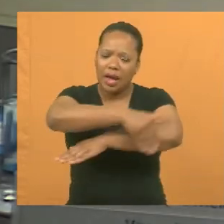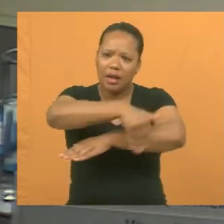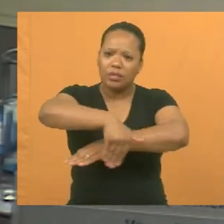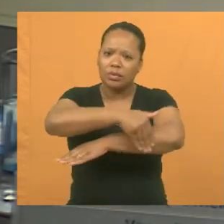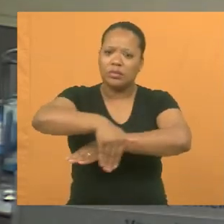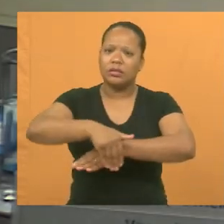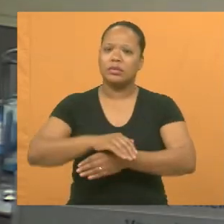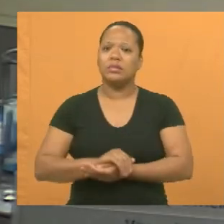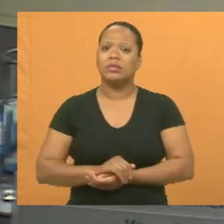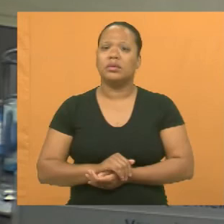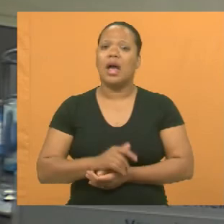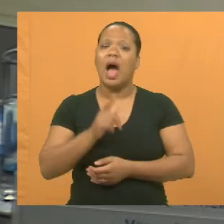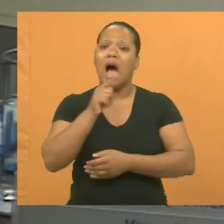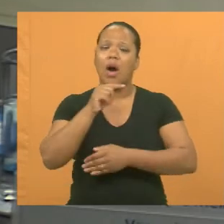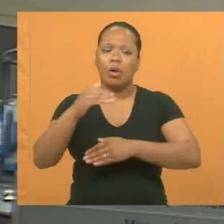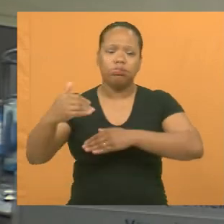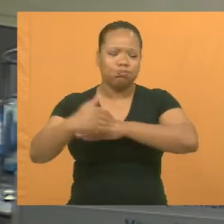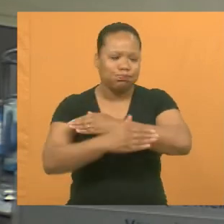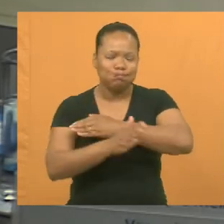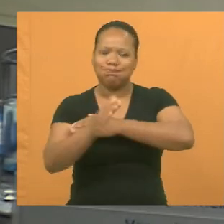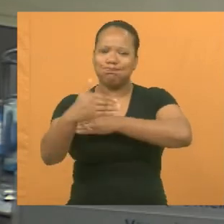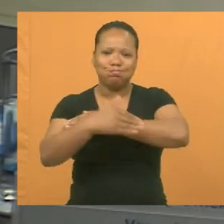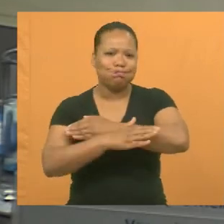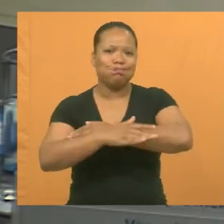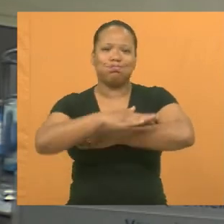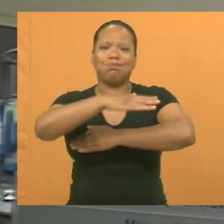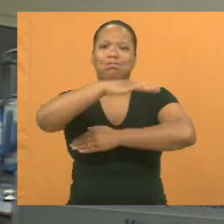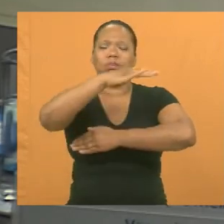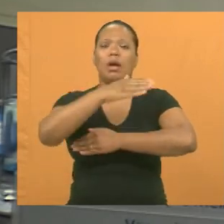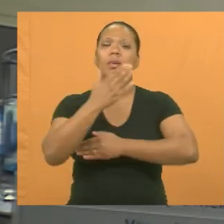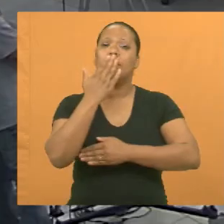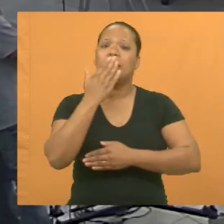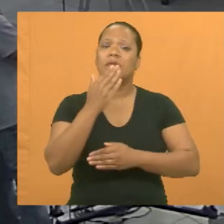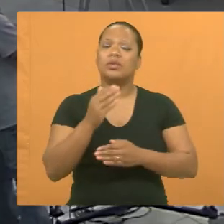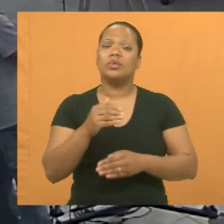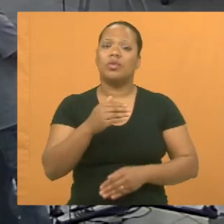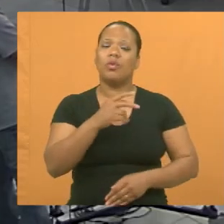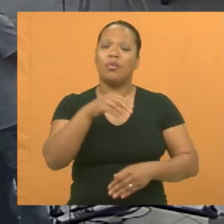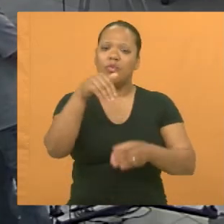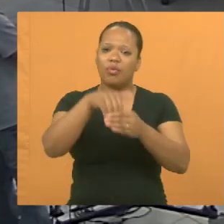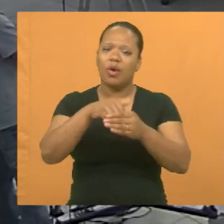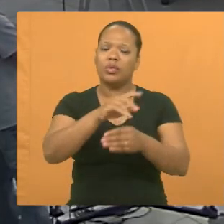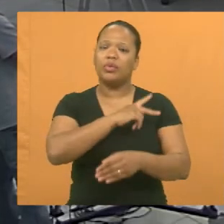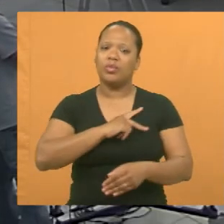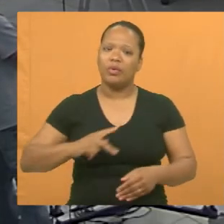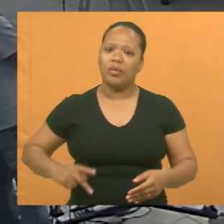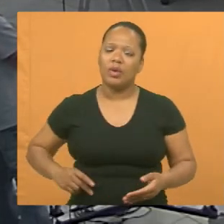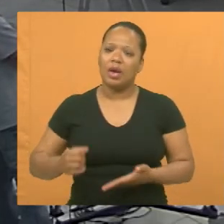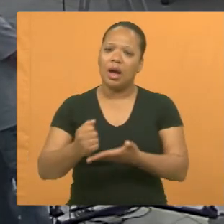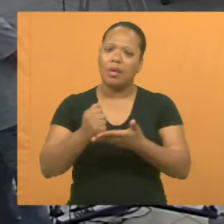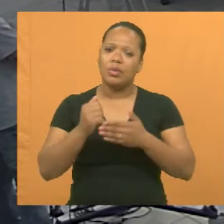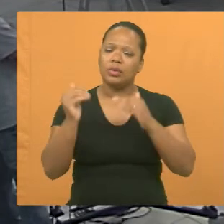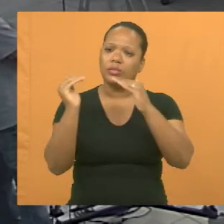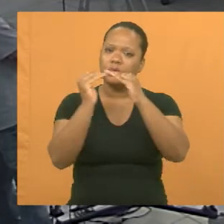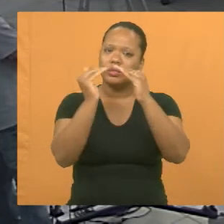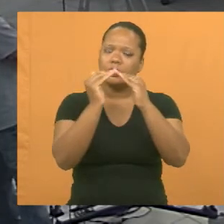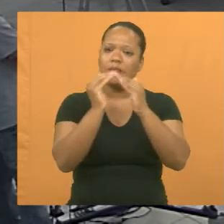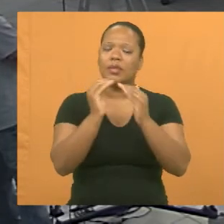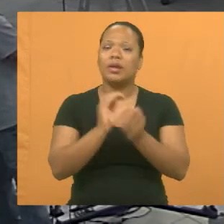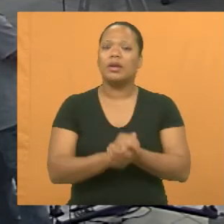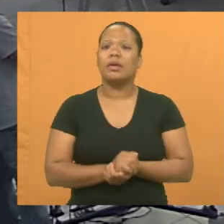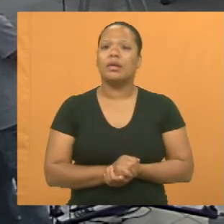lá. Peço voto favorável aos vereadores. Senhor presidente, eu quero aqui